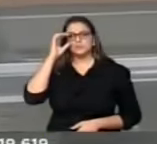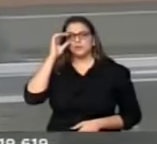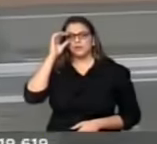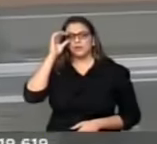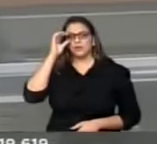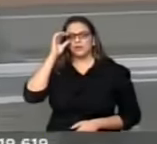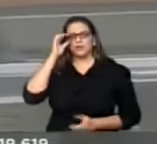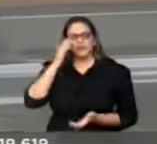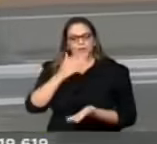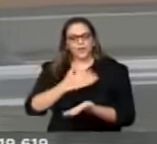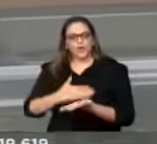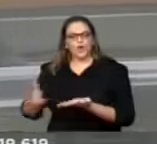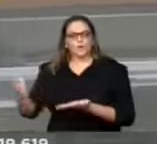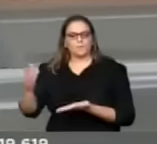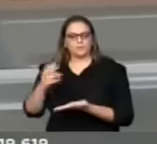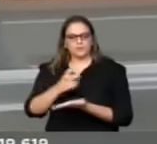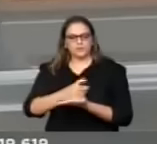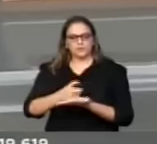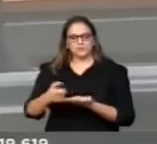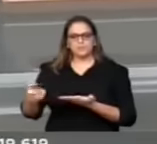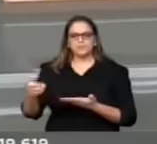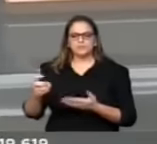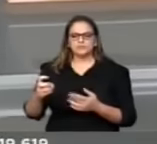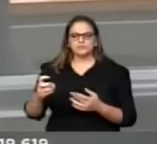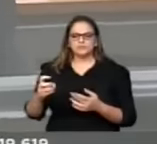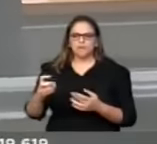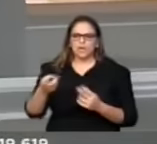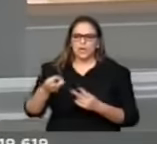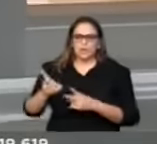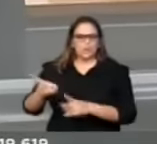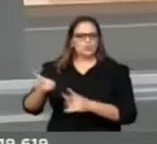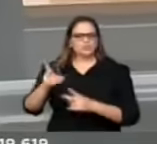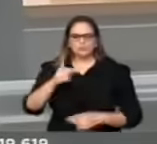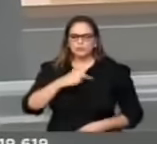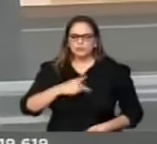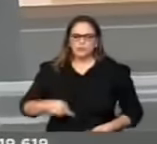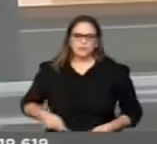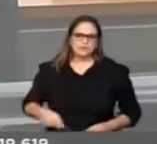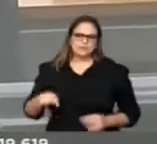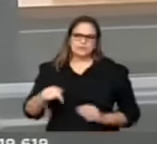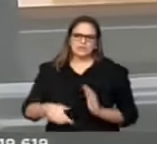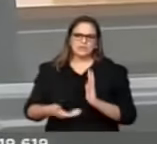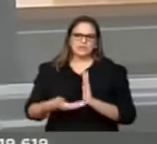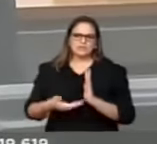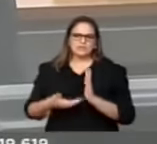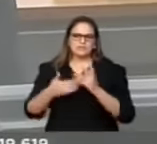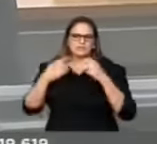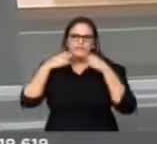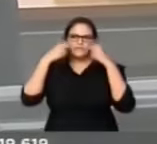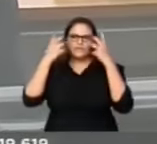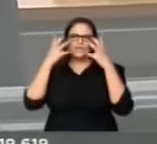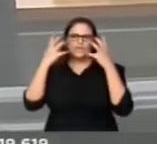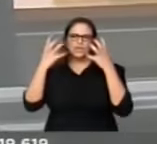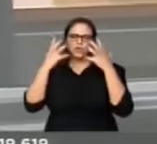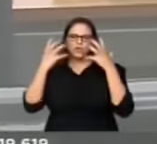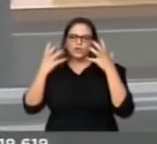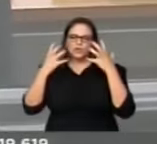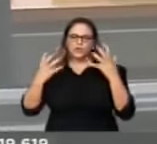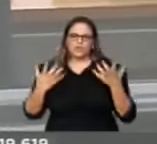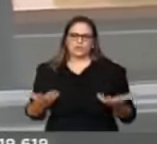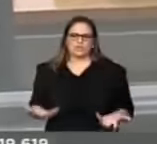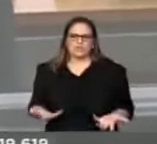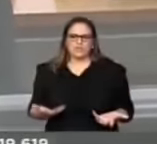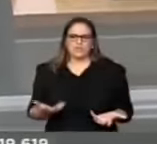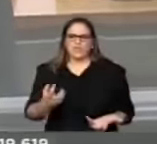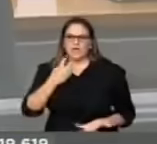de impeachment e preside a Câmara dos Deputados. É uma vergonha nacional, é um